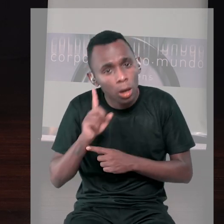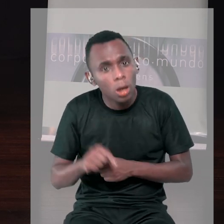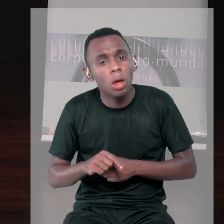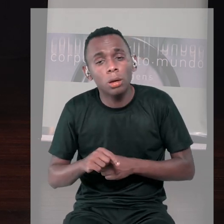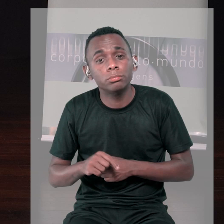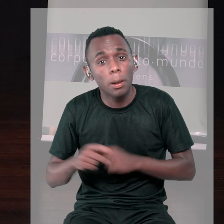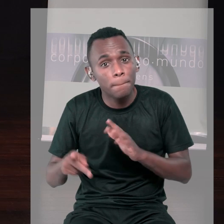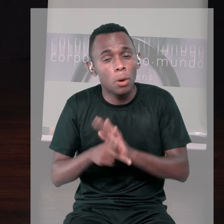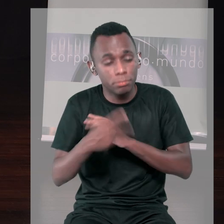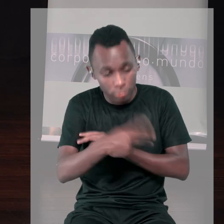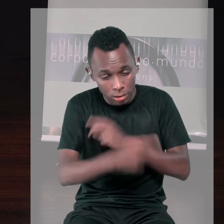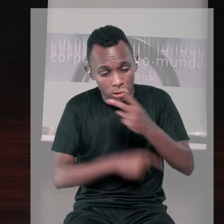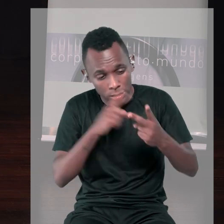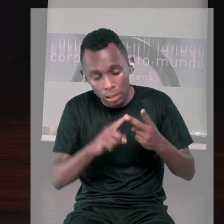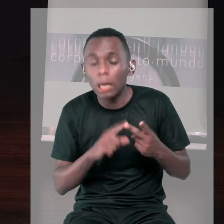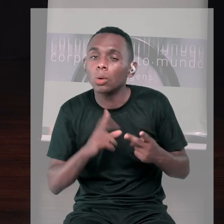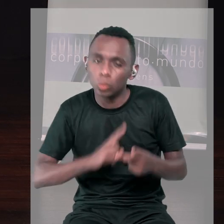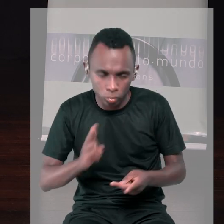do Clausewitz.